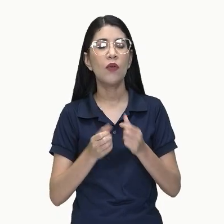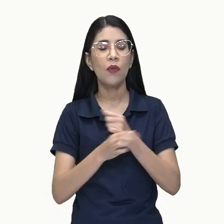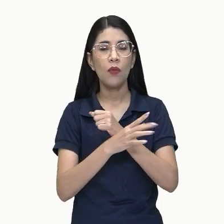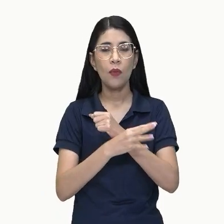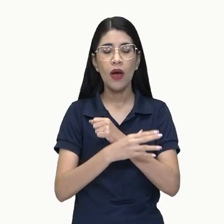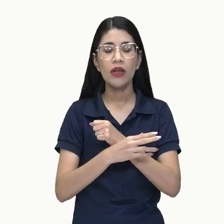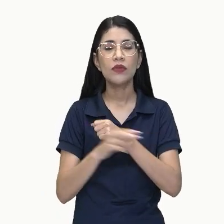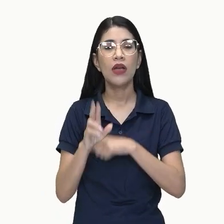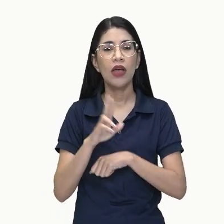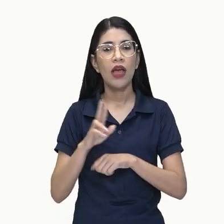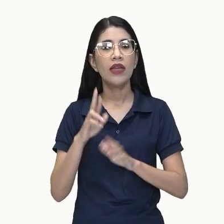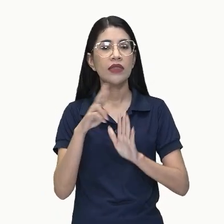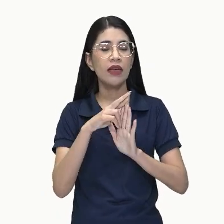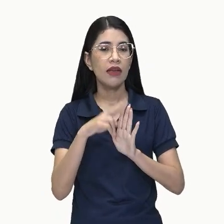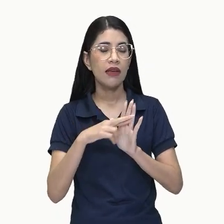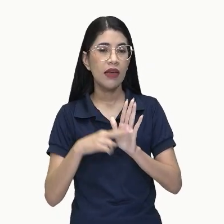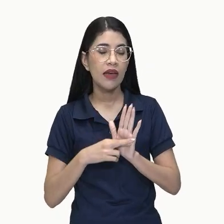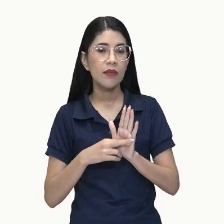nomear usando as regras